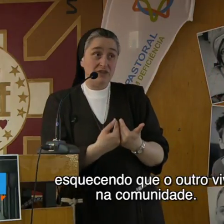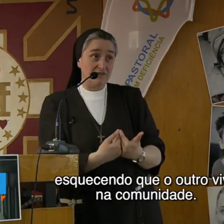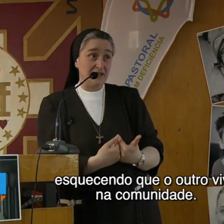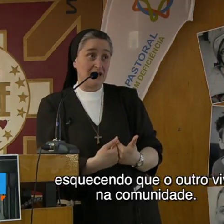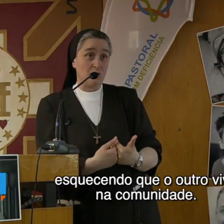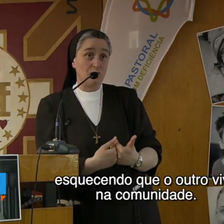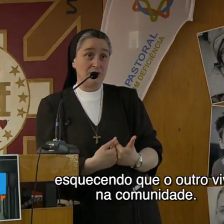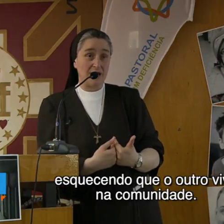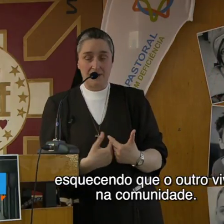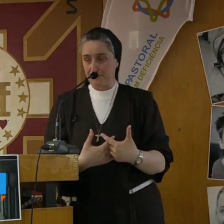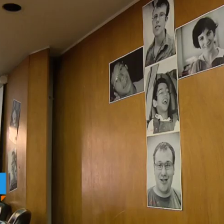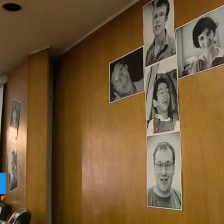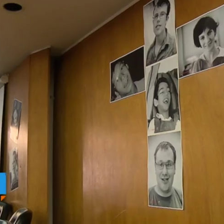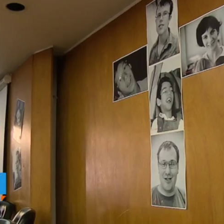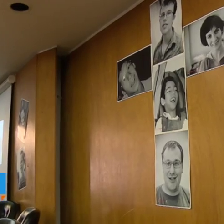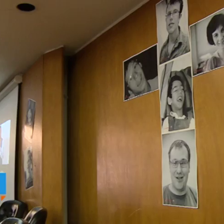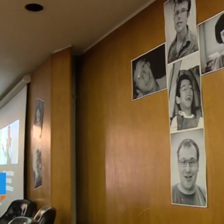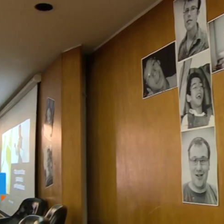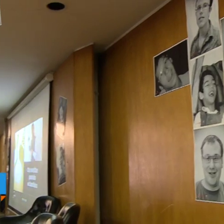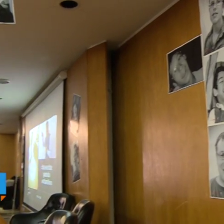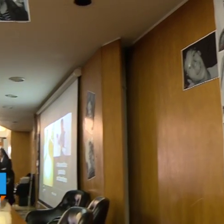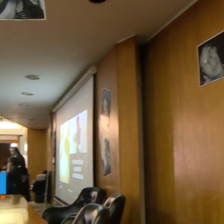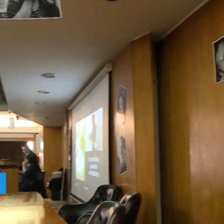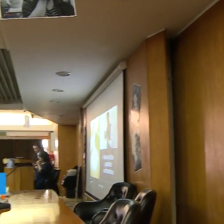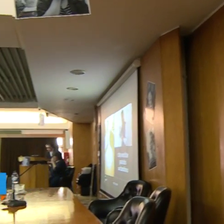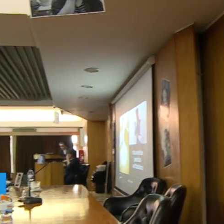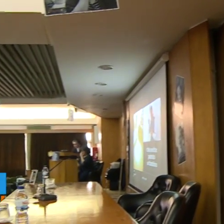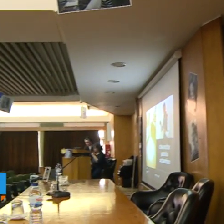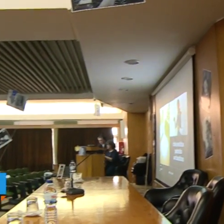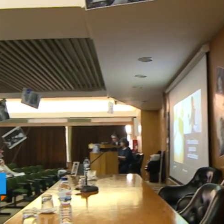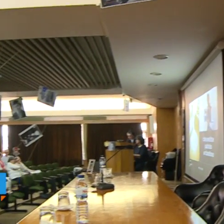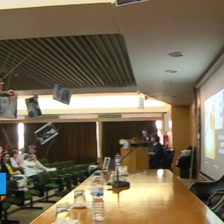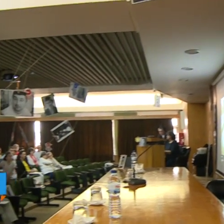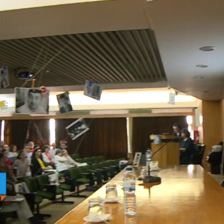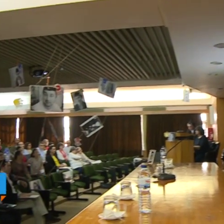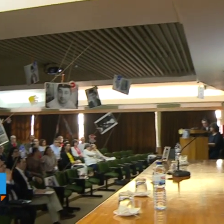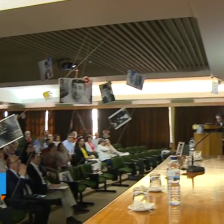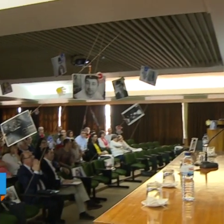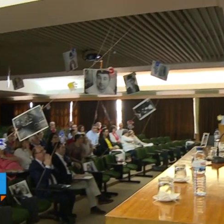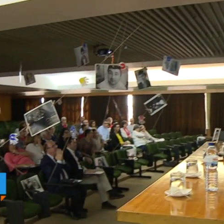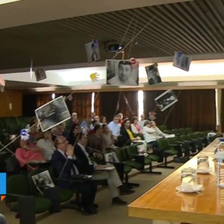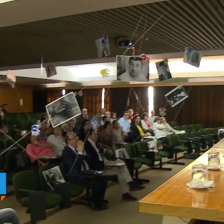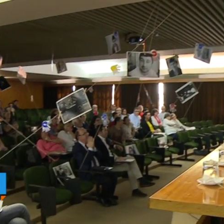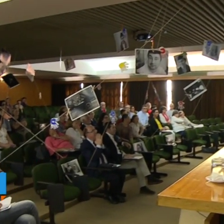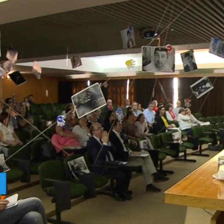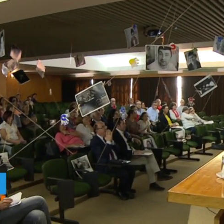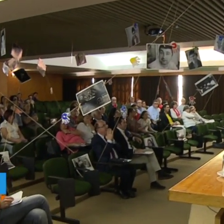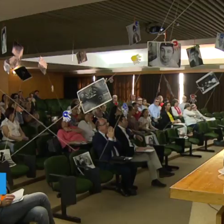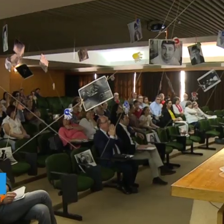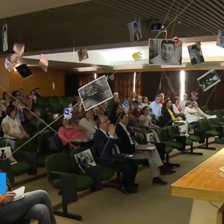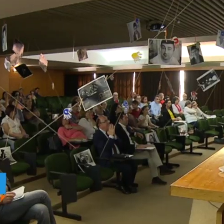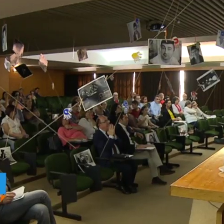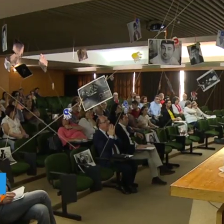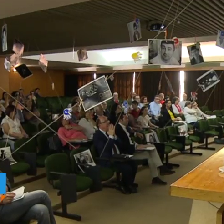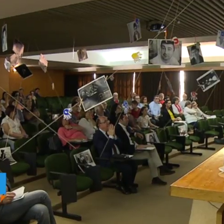l'altro vive nella comunità. A irmã Verónica Donatello está hoje em Coimbra, cumprindo mais